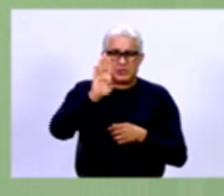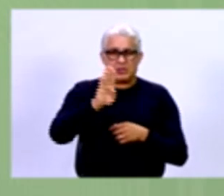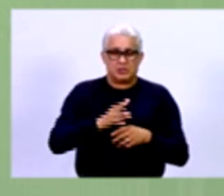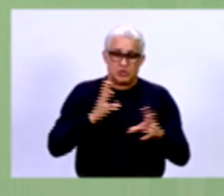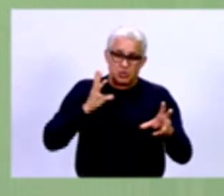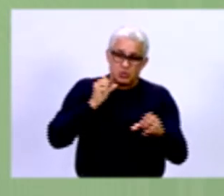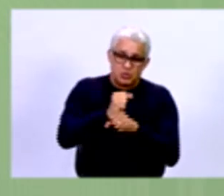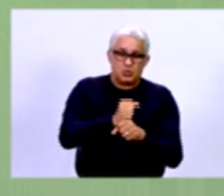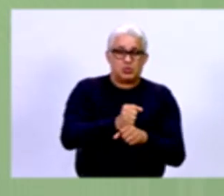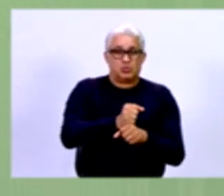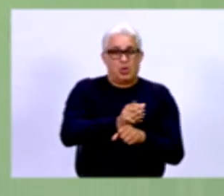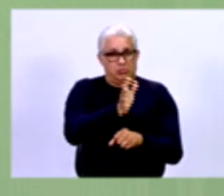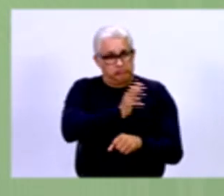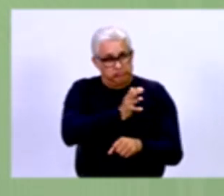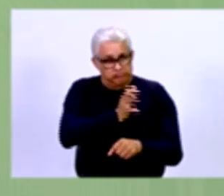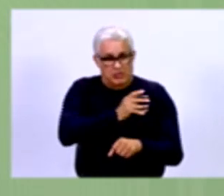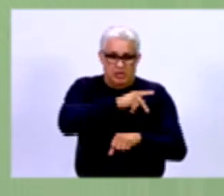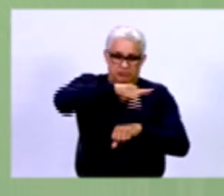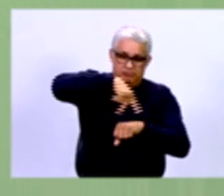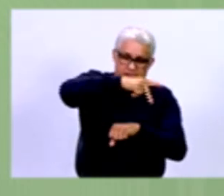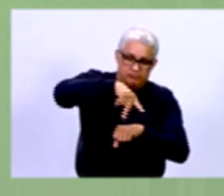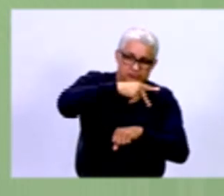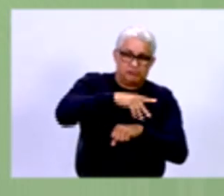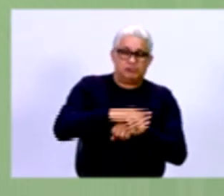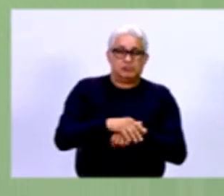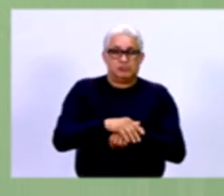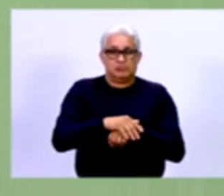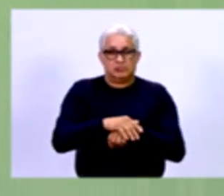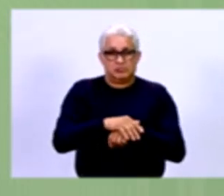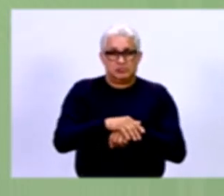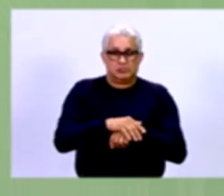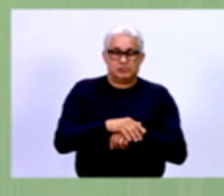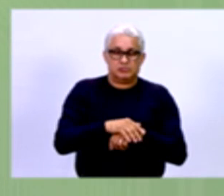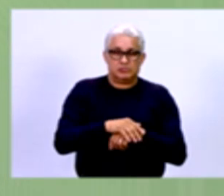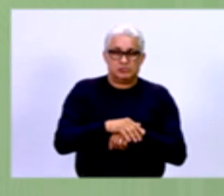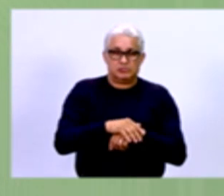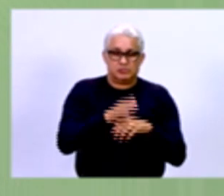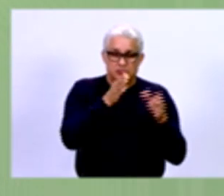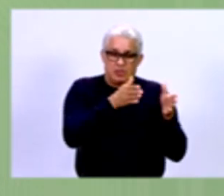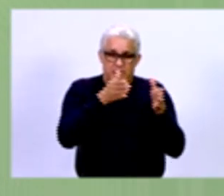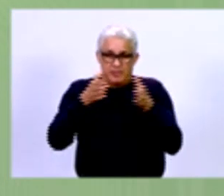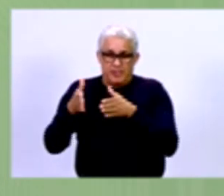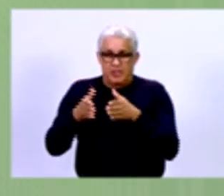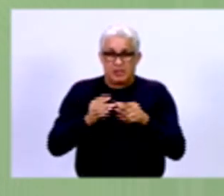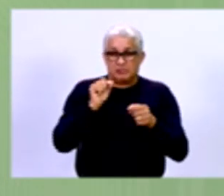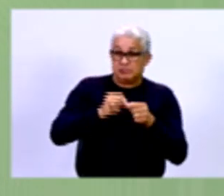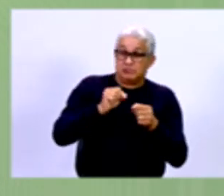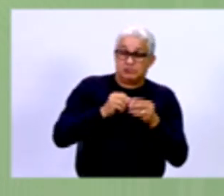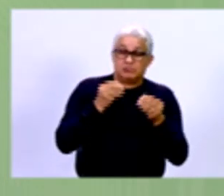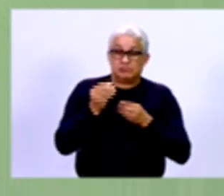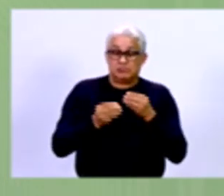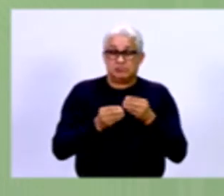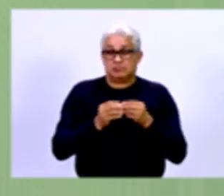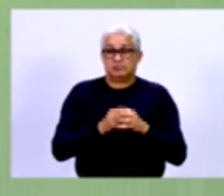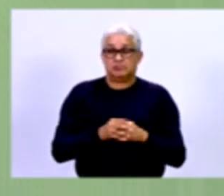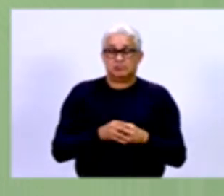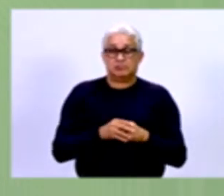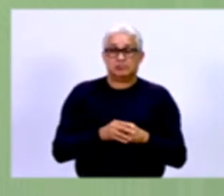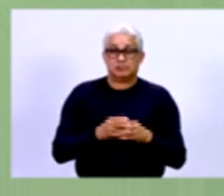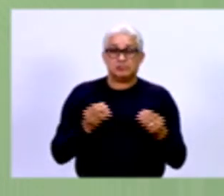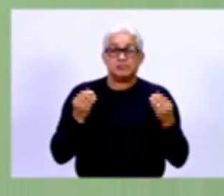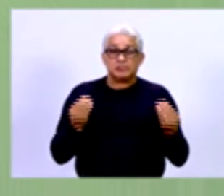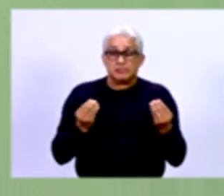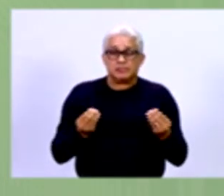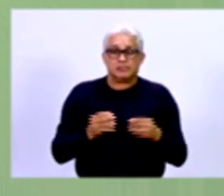de riquezas produzidas por um país durante um determinado período de tempo. Isso é feito para que